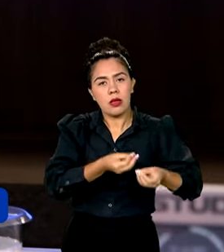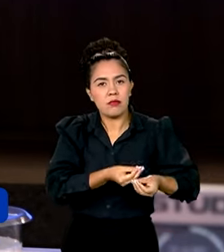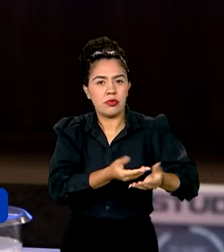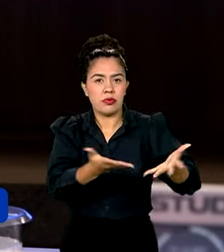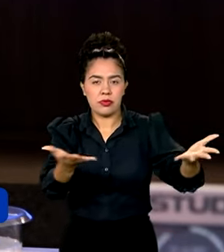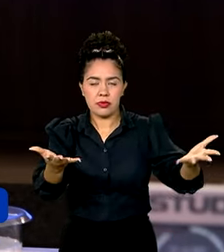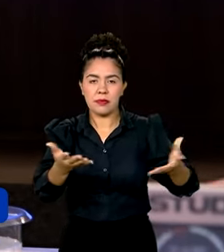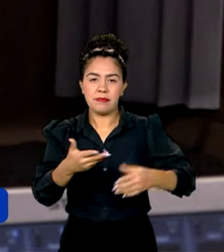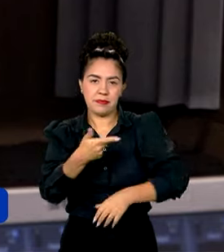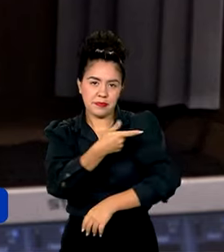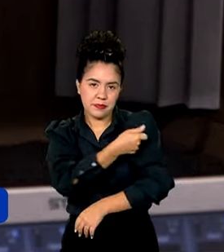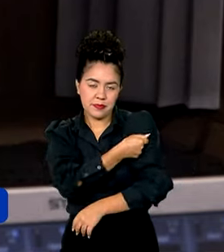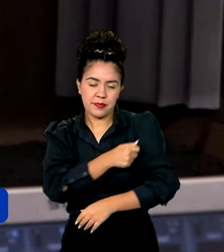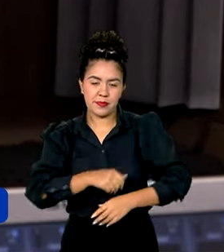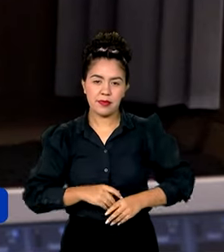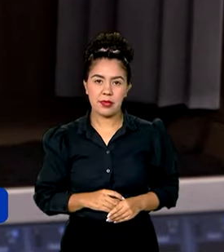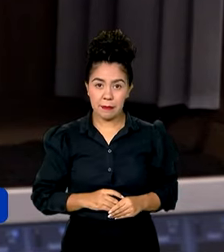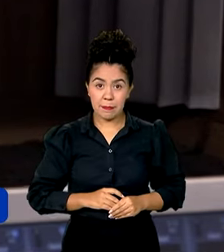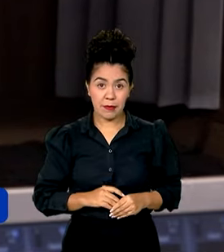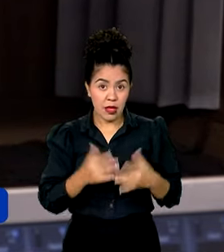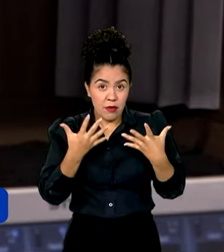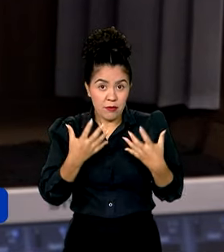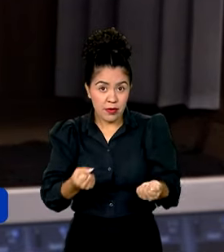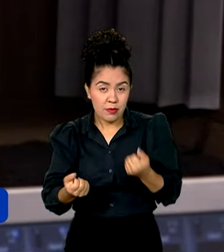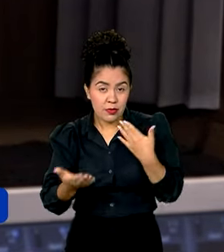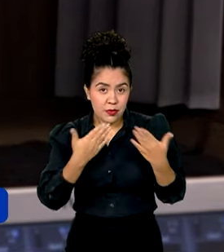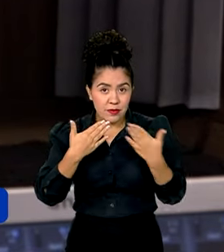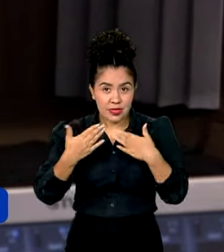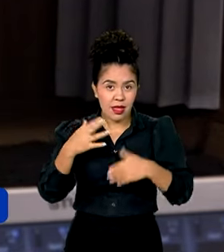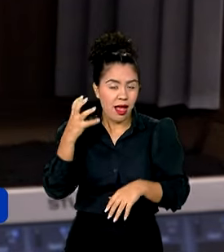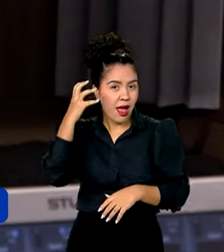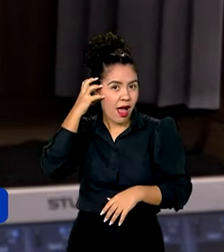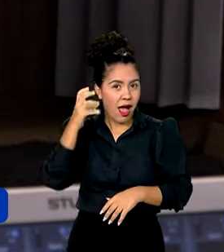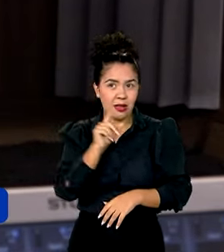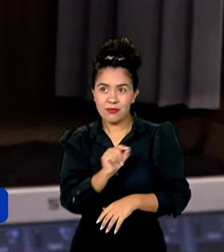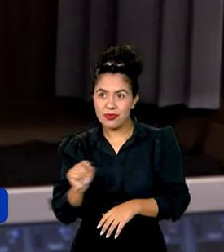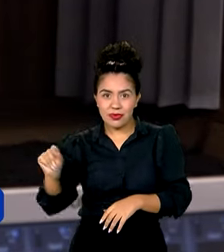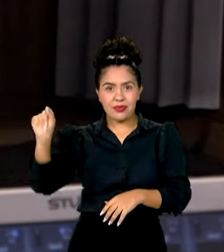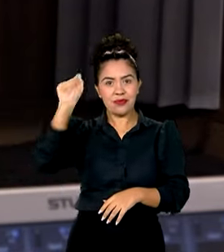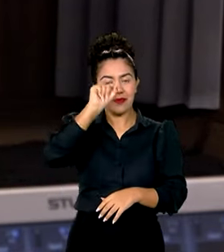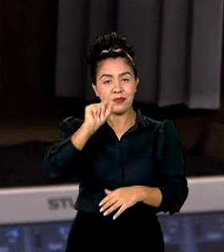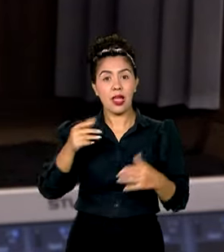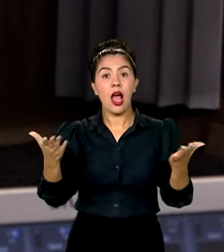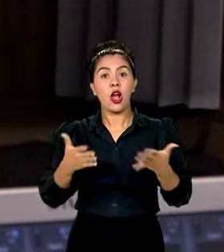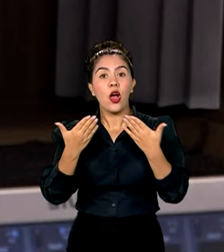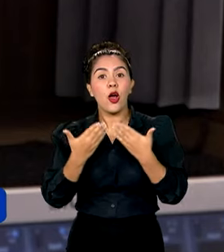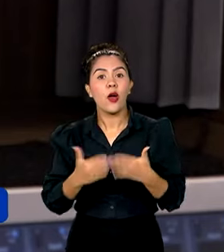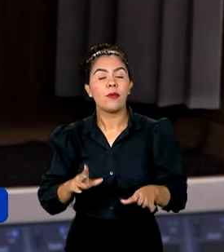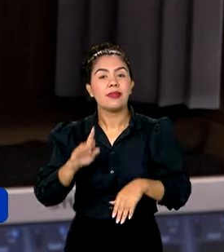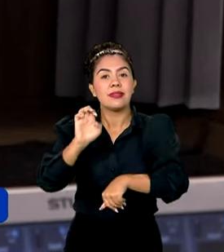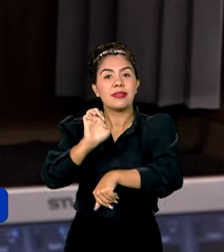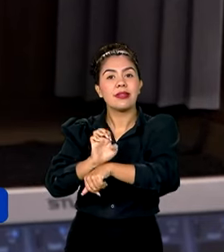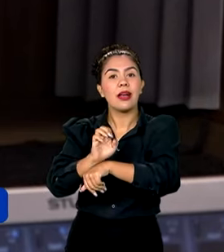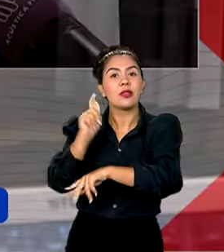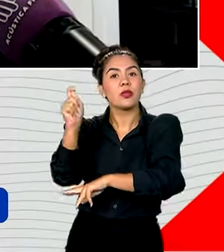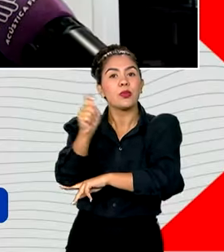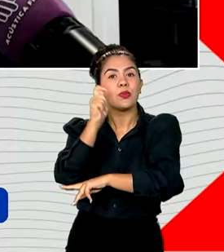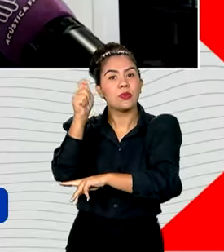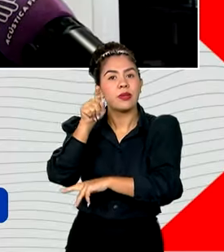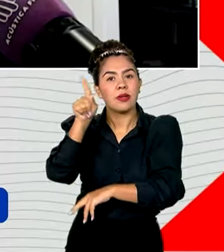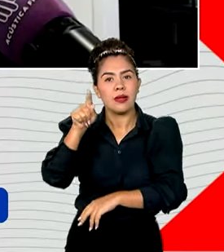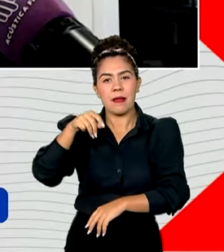das pessoas ministra vamos embora conversar com as rádios vamos embora então vamos vamos começar com com Rio Grande do Sul vamos lá para